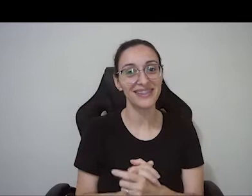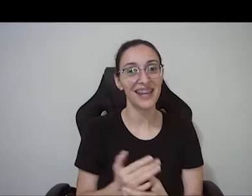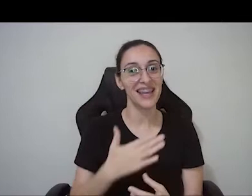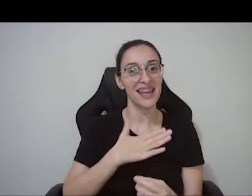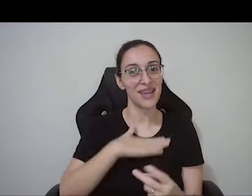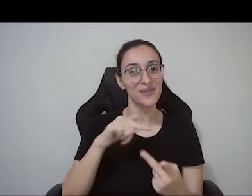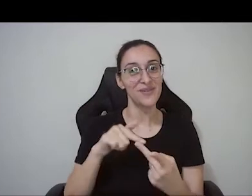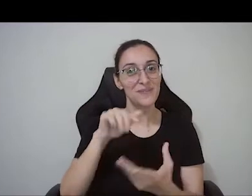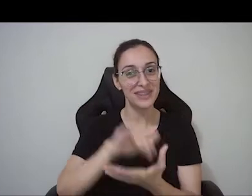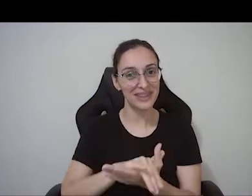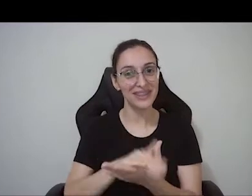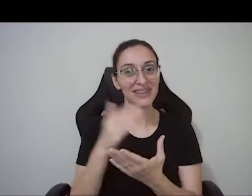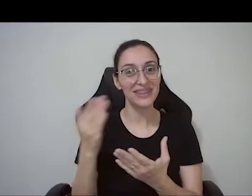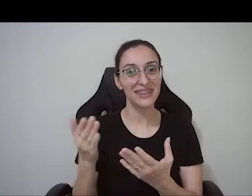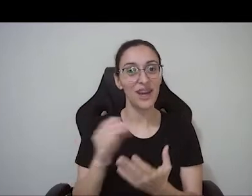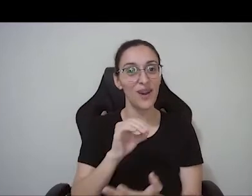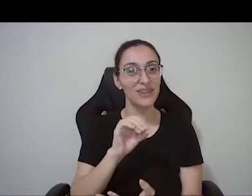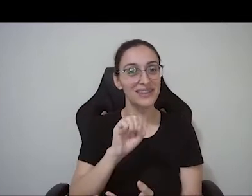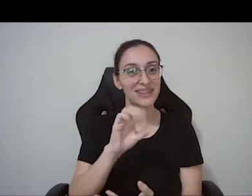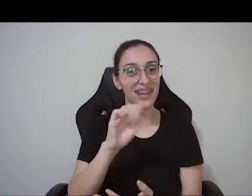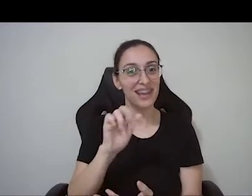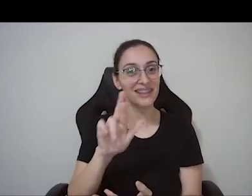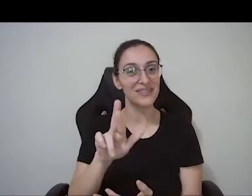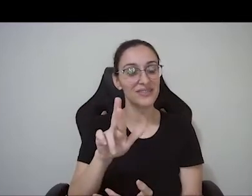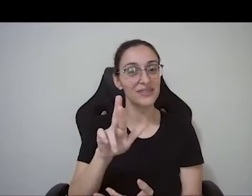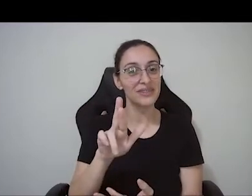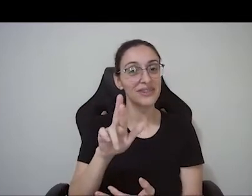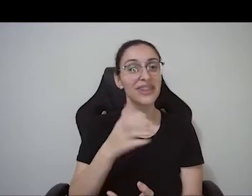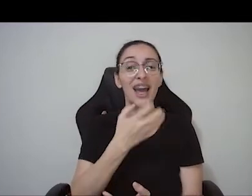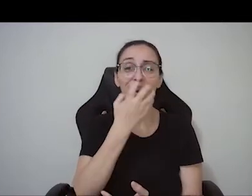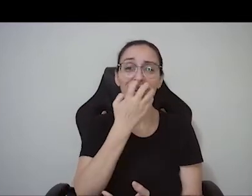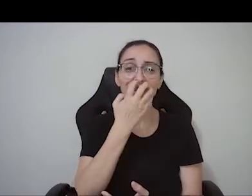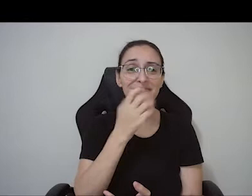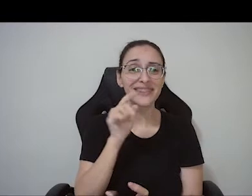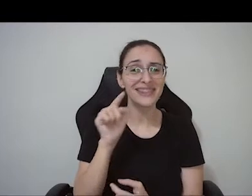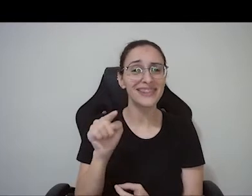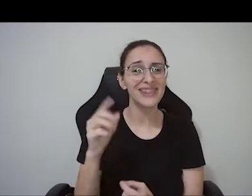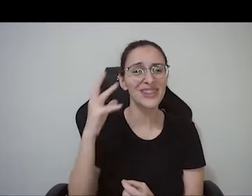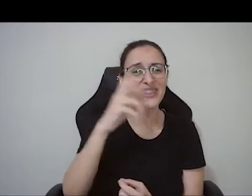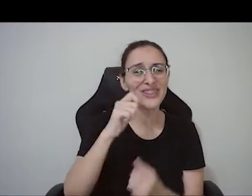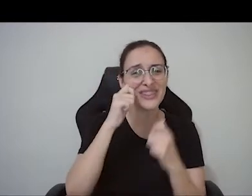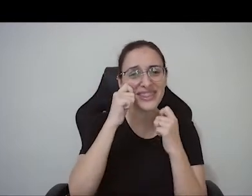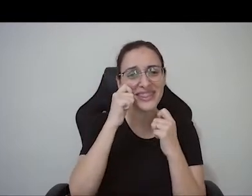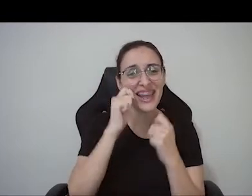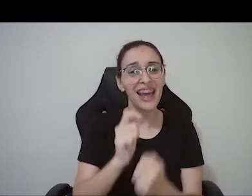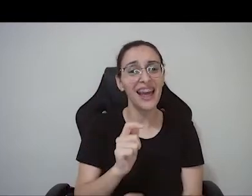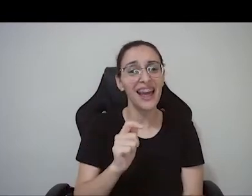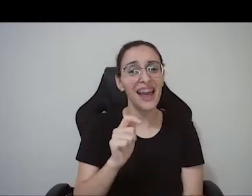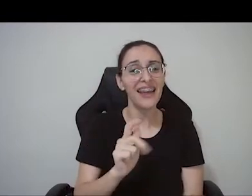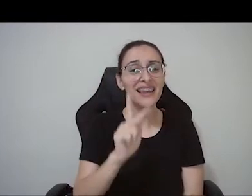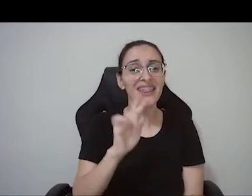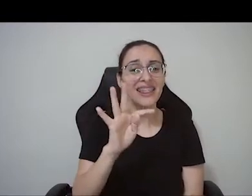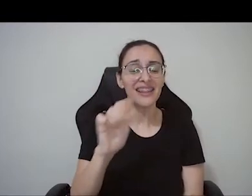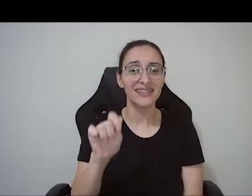eu, o meu marido, que é o Oscar, e a minha cachorra, que é a Pipinha. Ela é uma Akita branca e